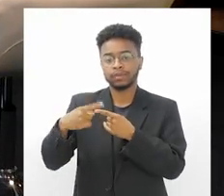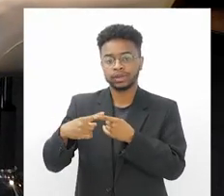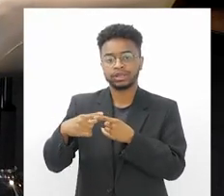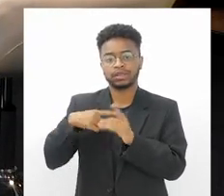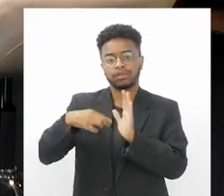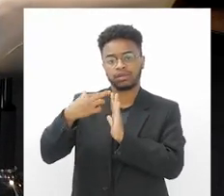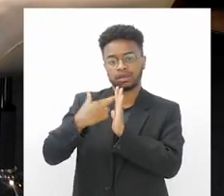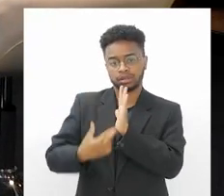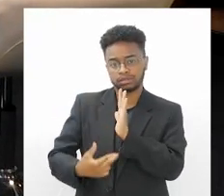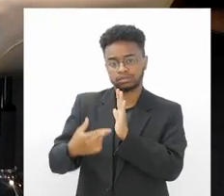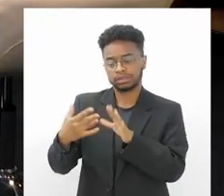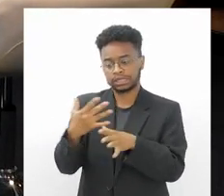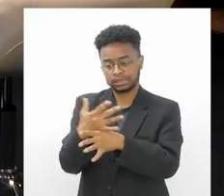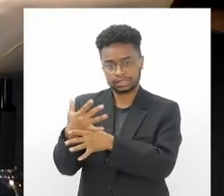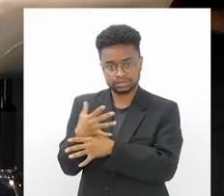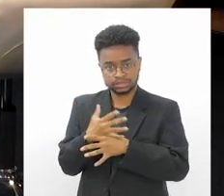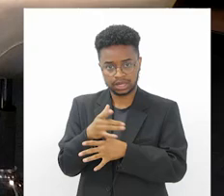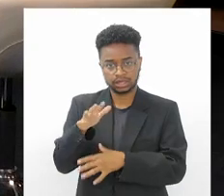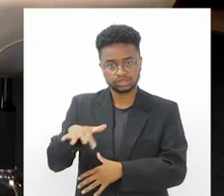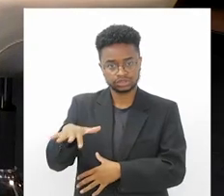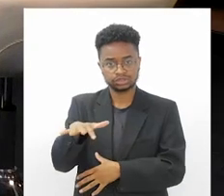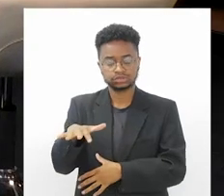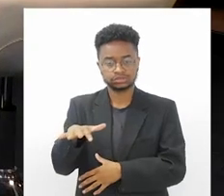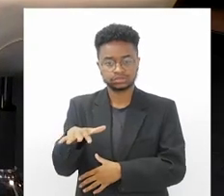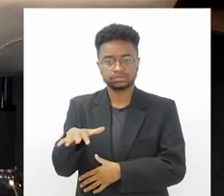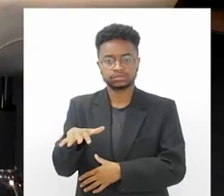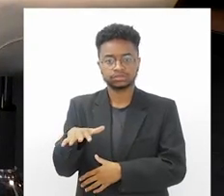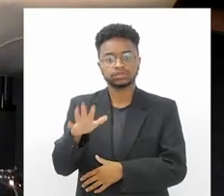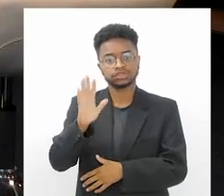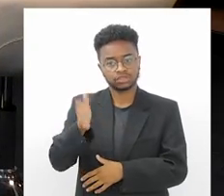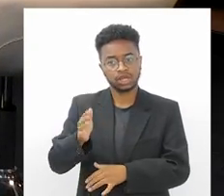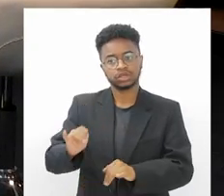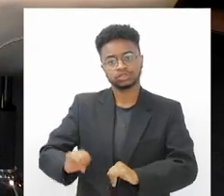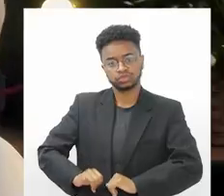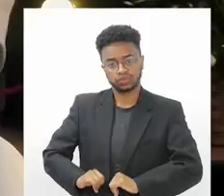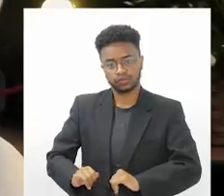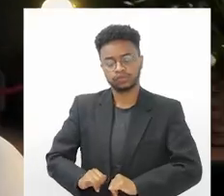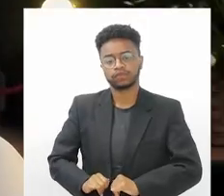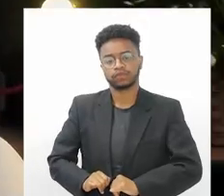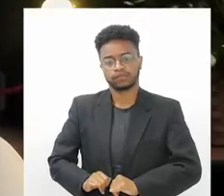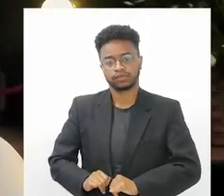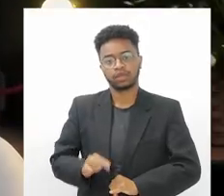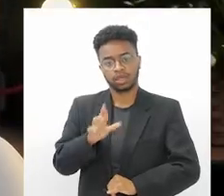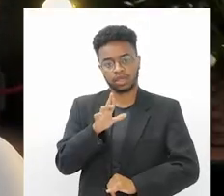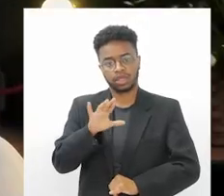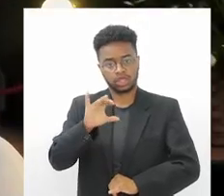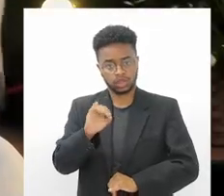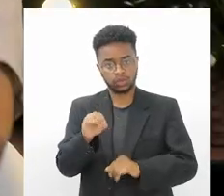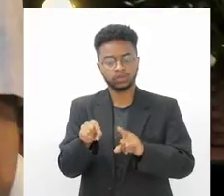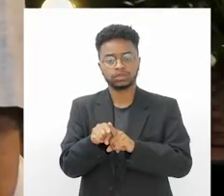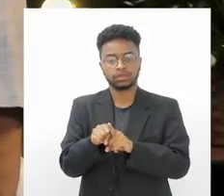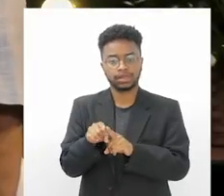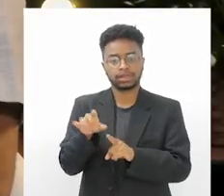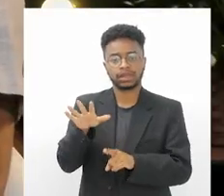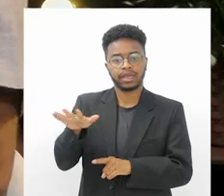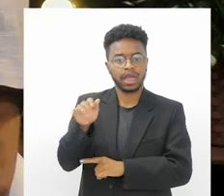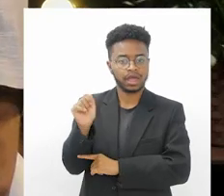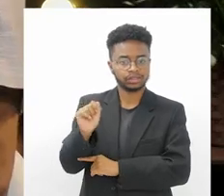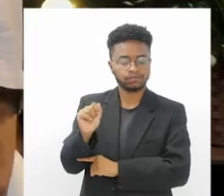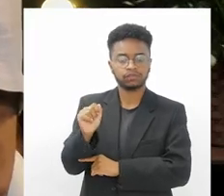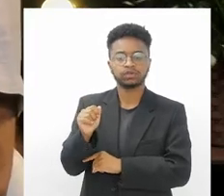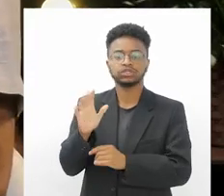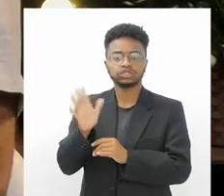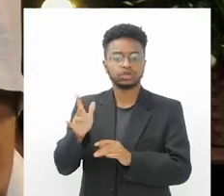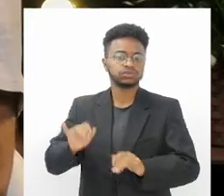entre essas cidades do distrito de Atafona, que já estão sofrendo Rio e Atafona também, outras regiões, o